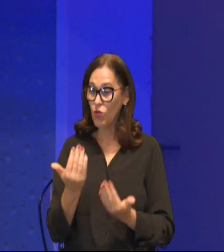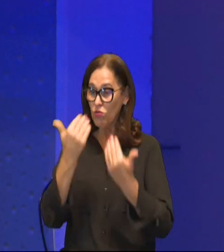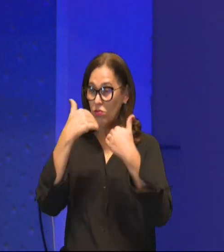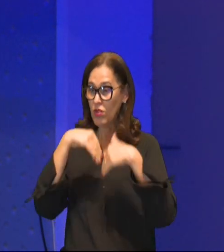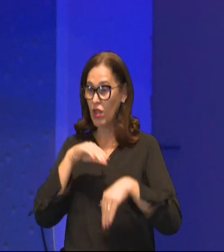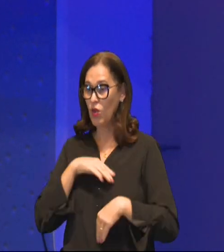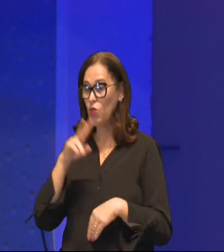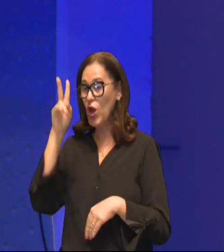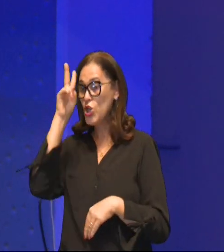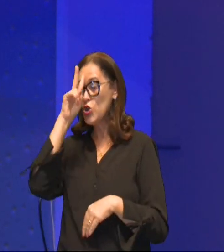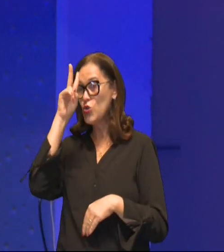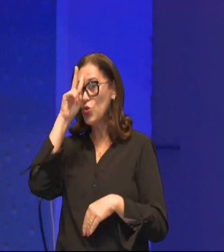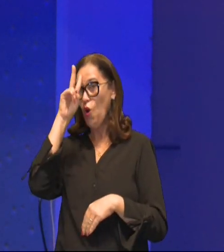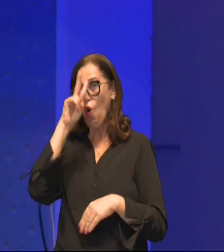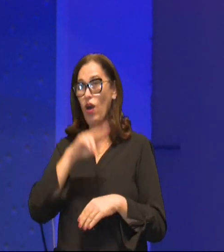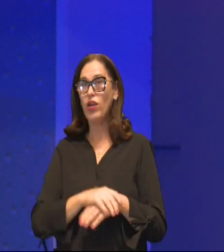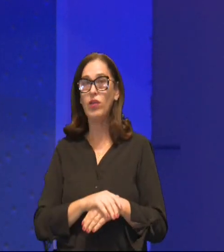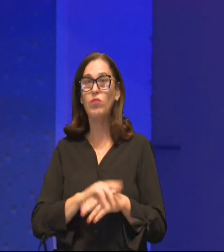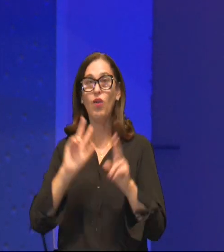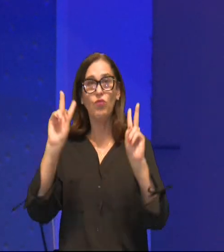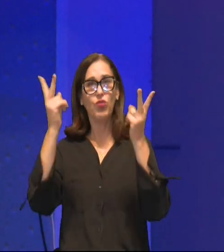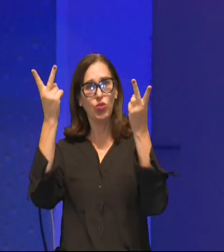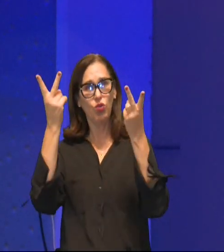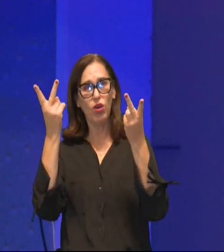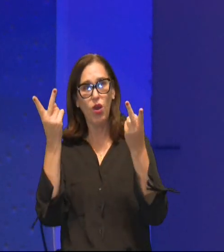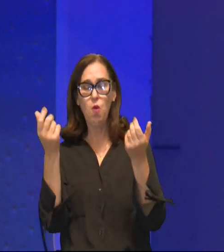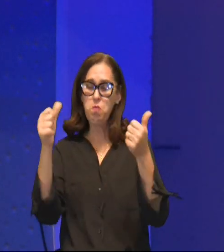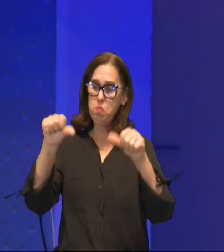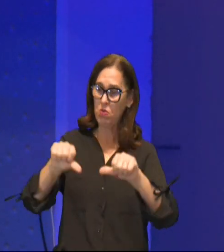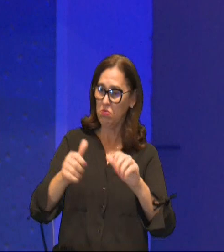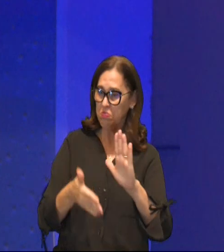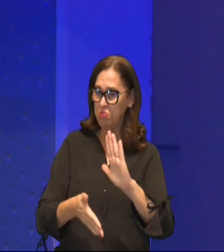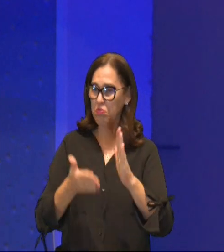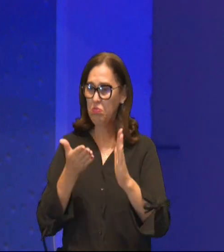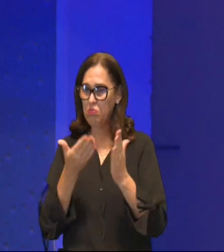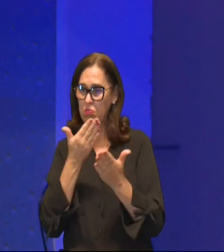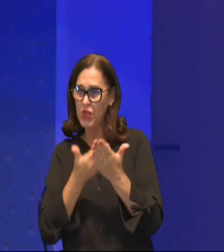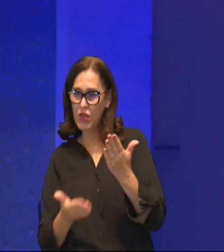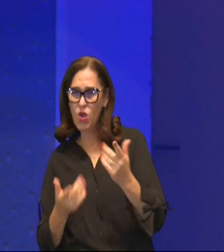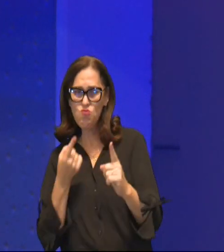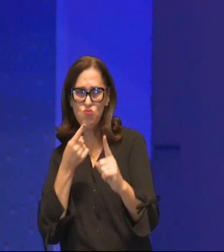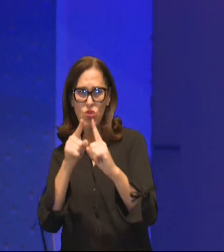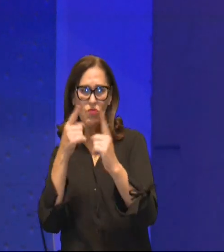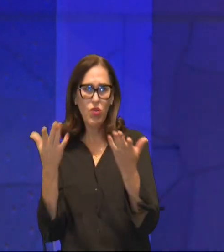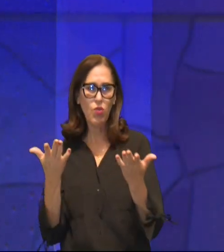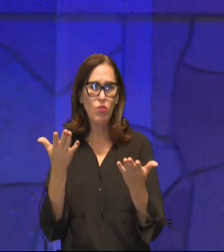uma história, uma vitória, uma derrota, um problema, um desafio.